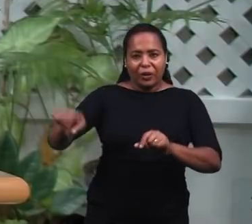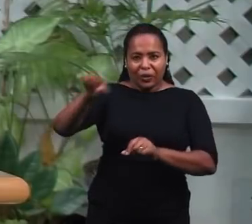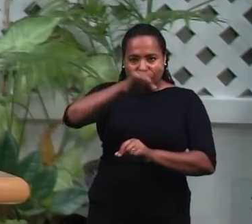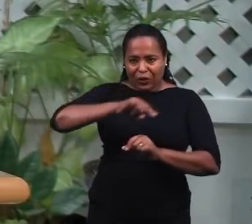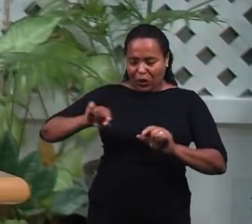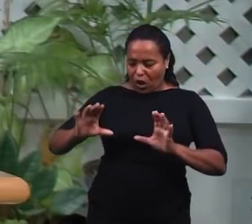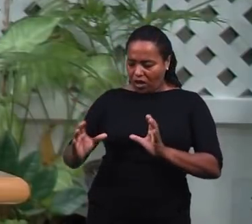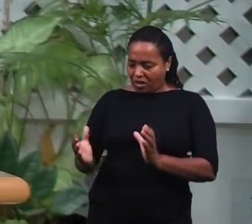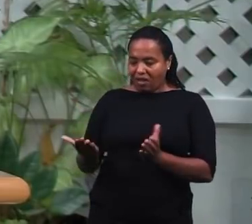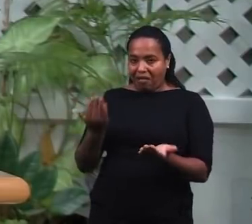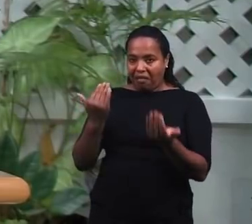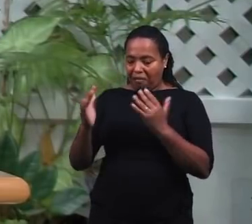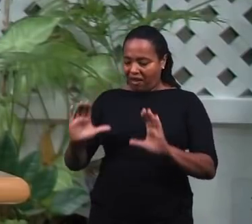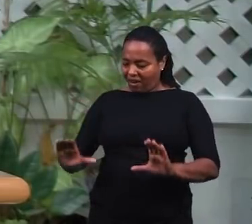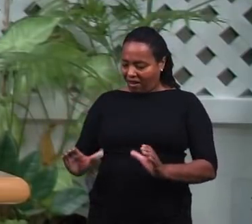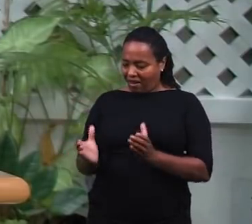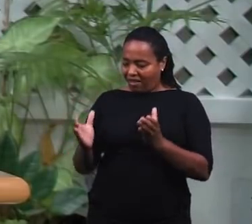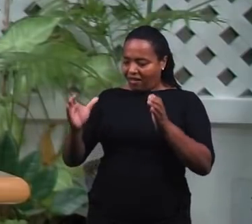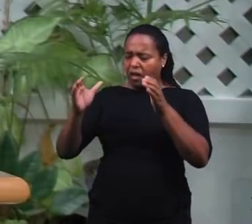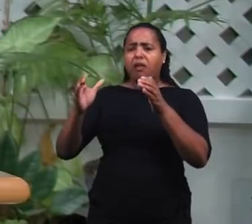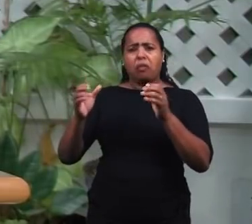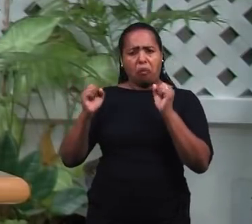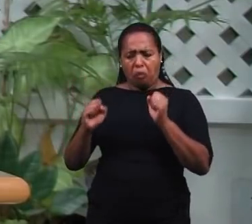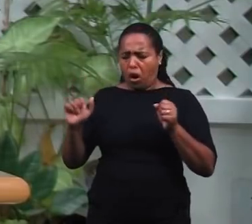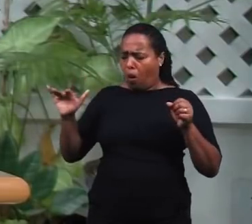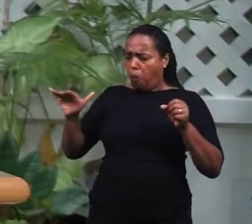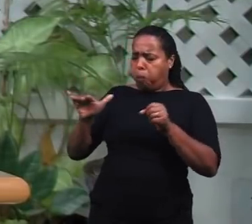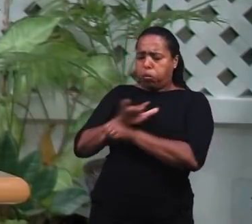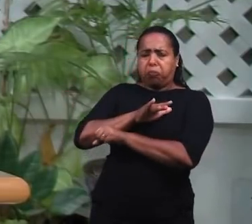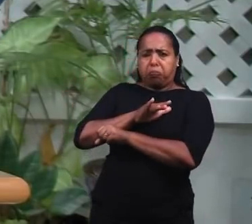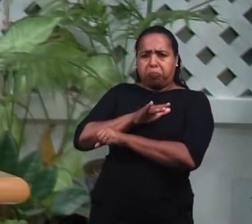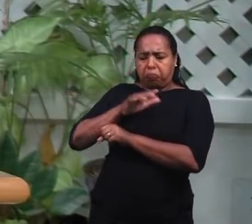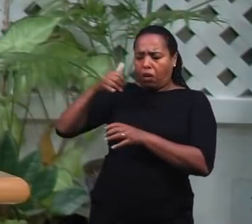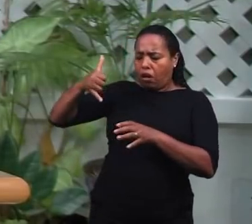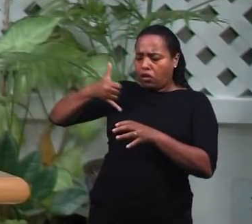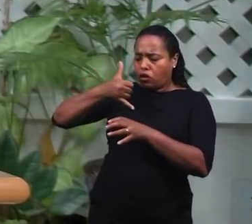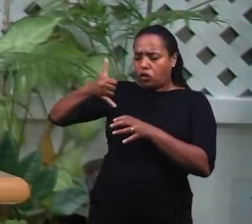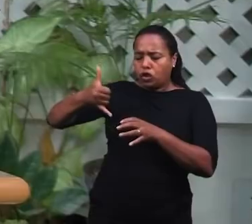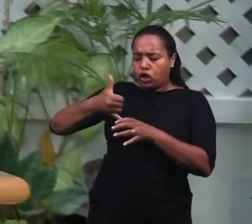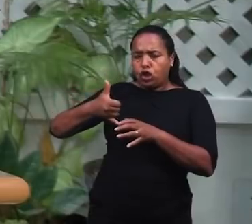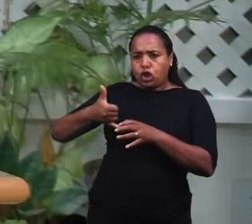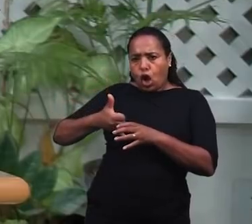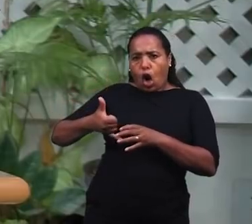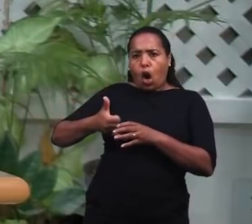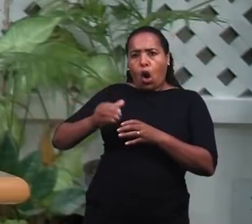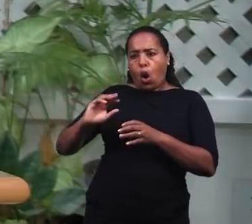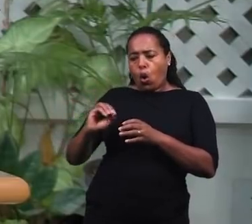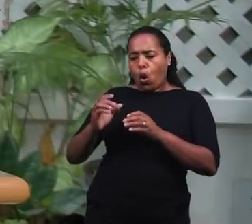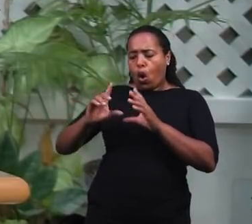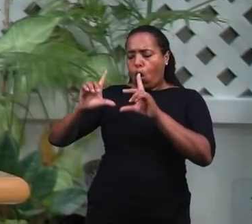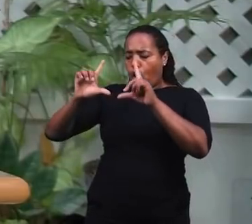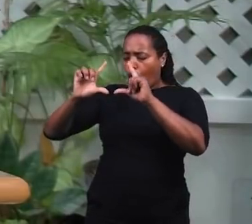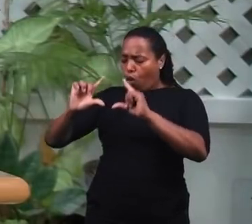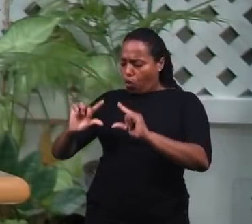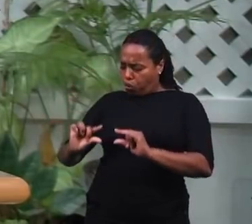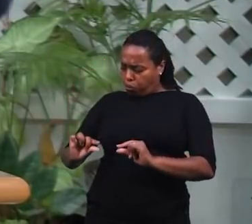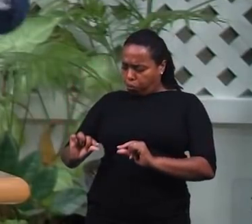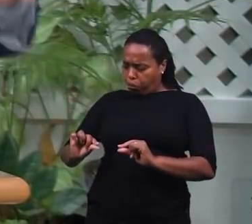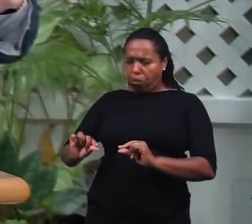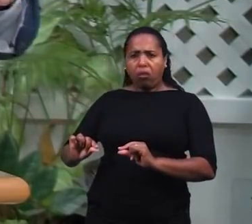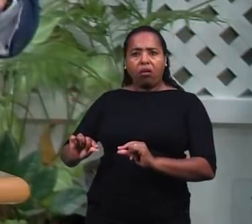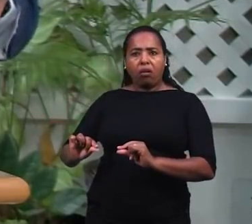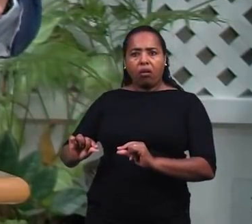somos esse vaso. Podemos estar cheios do óleo ou vazios. Aqueles que